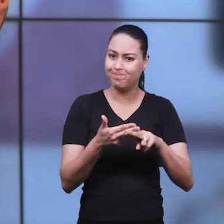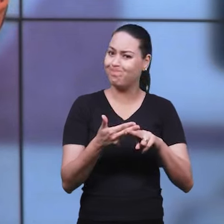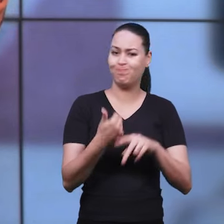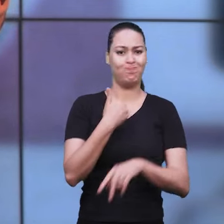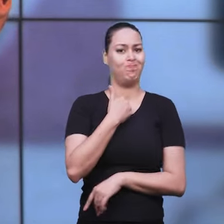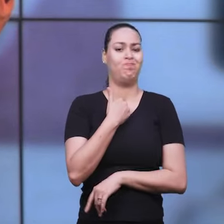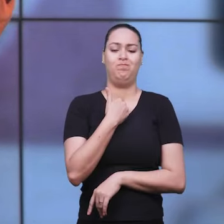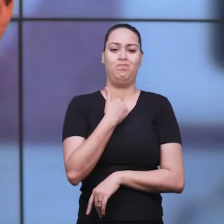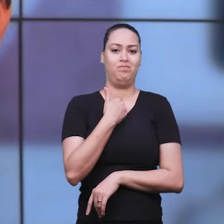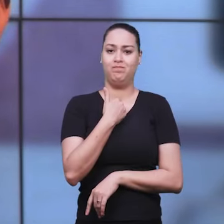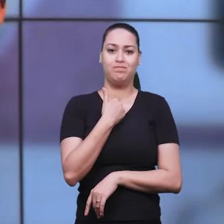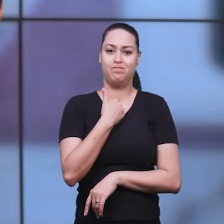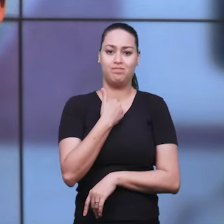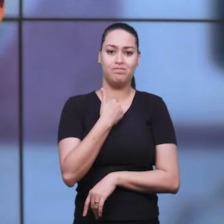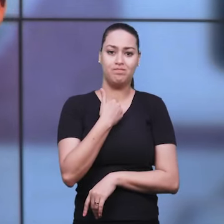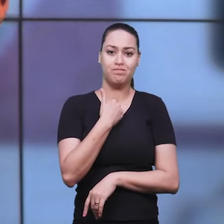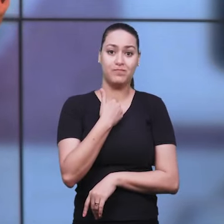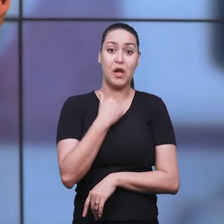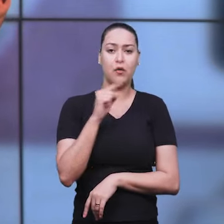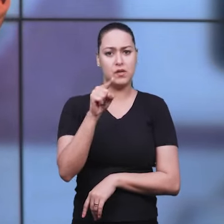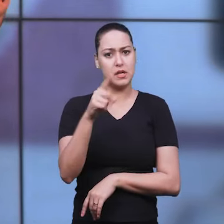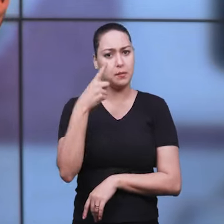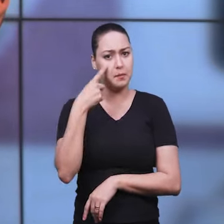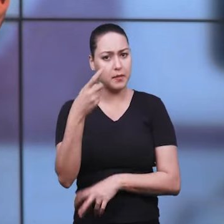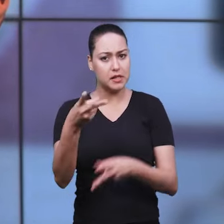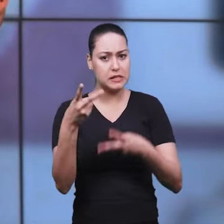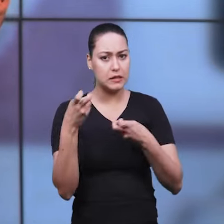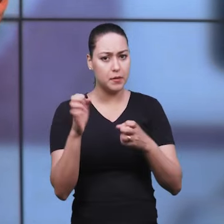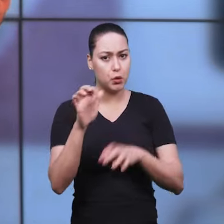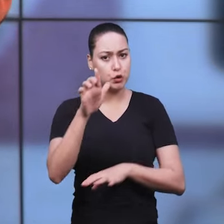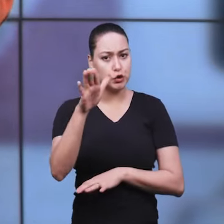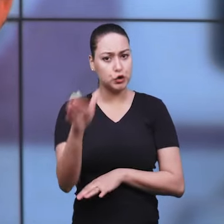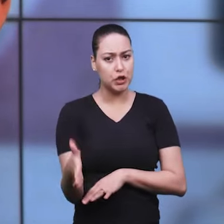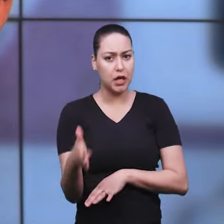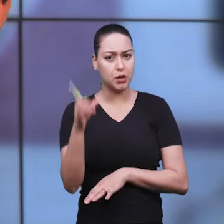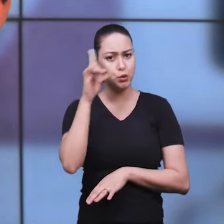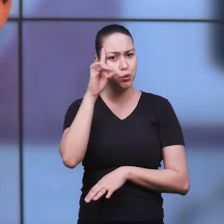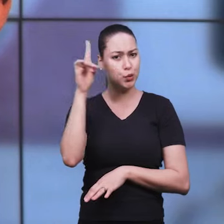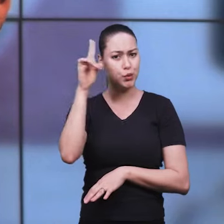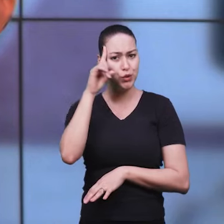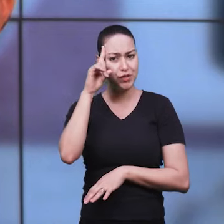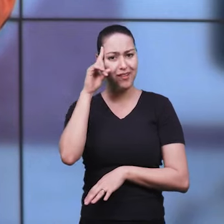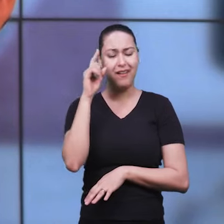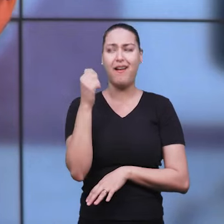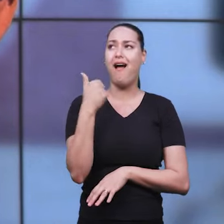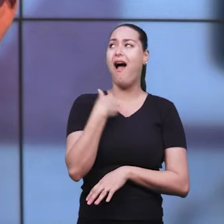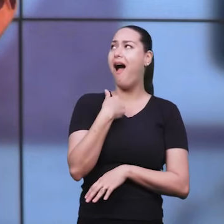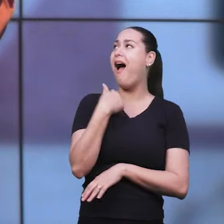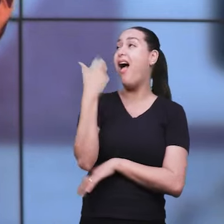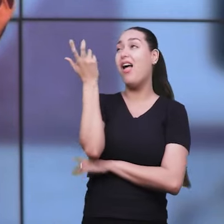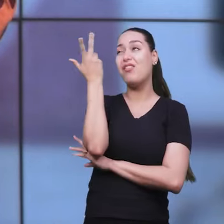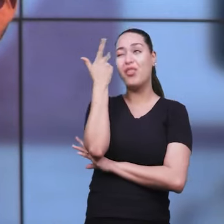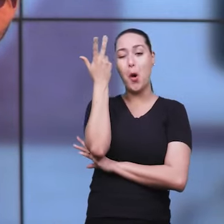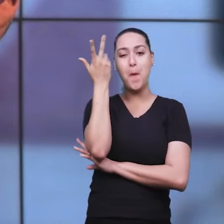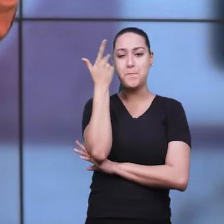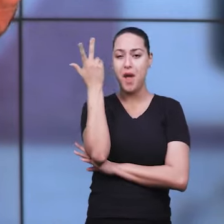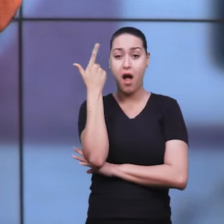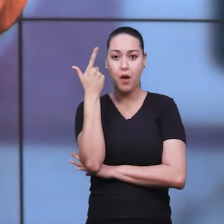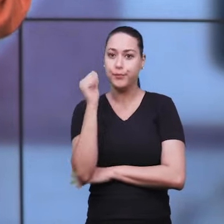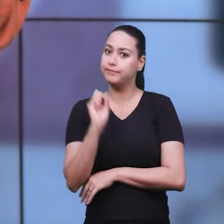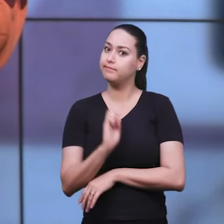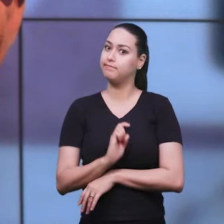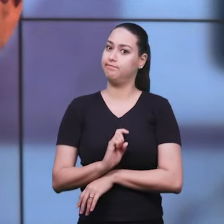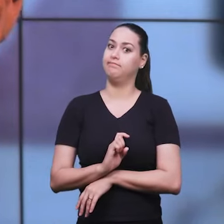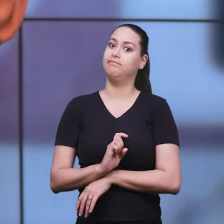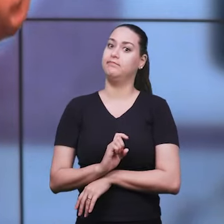aos nossos olhos o que não agrada a Deus. Vocês já repararam que o que vemos todo dia tende a se tornar comum? E qual